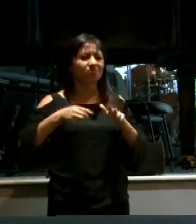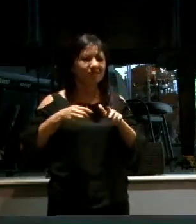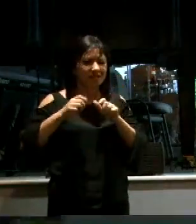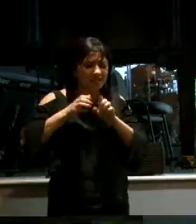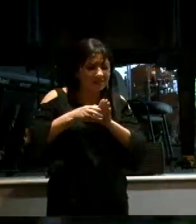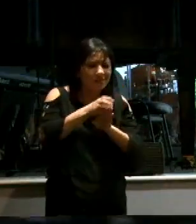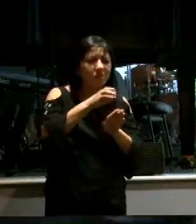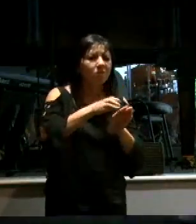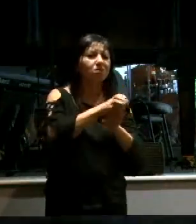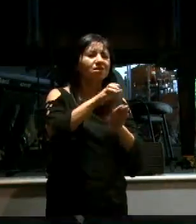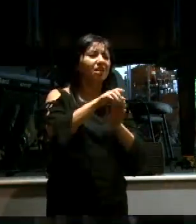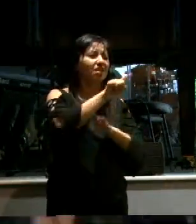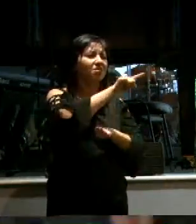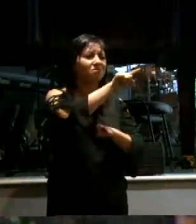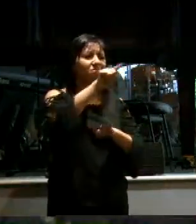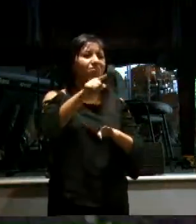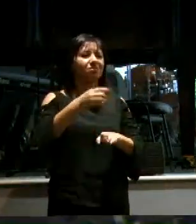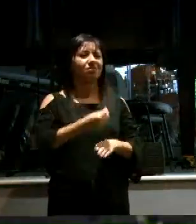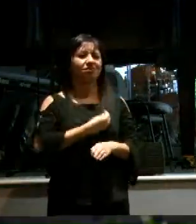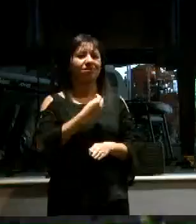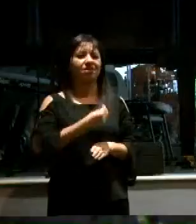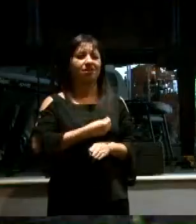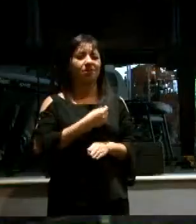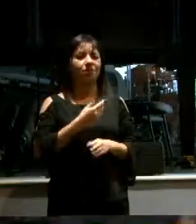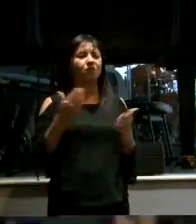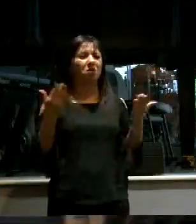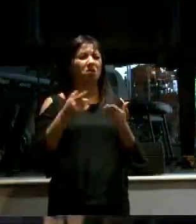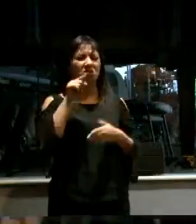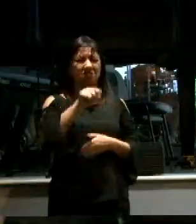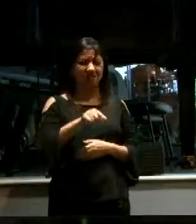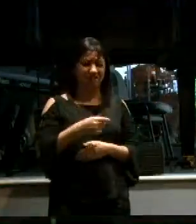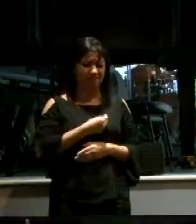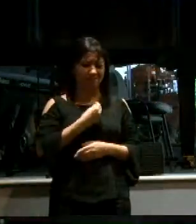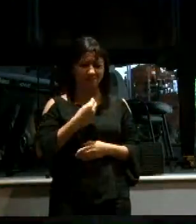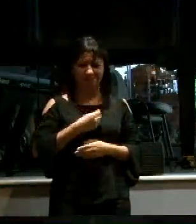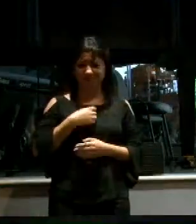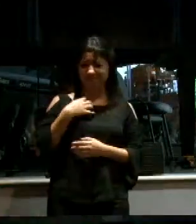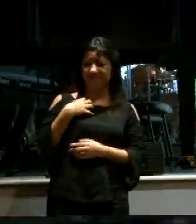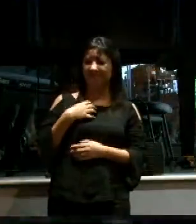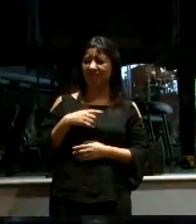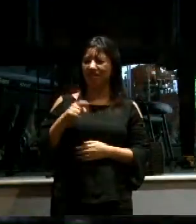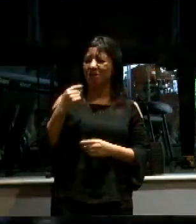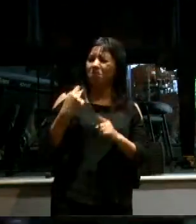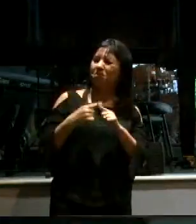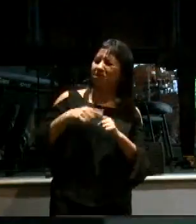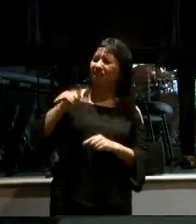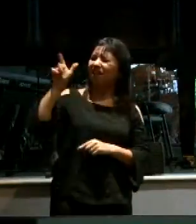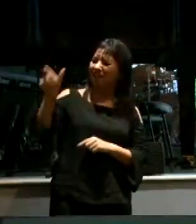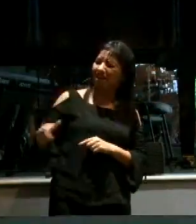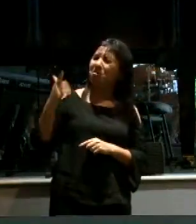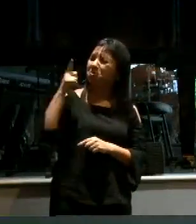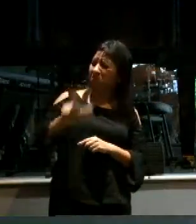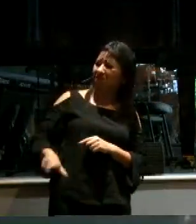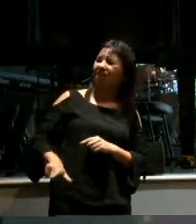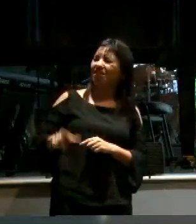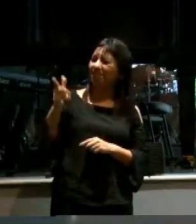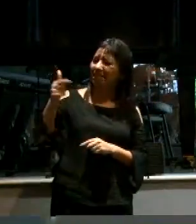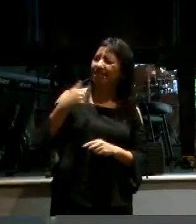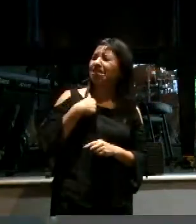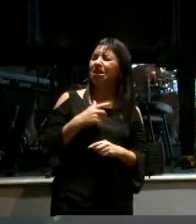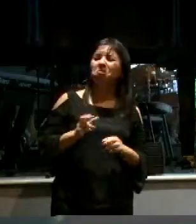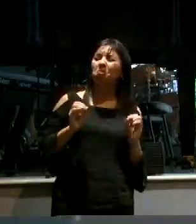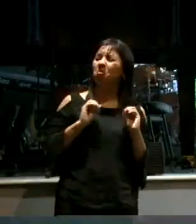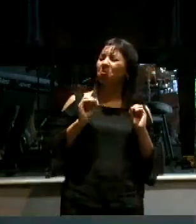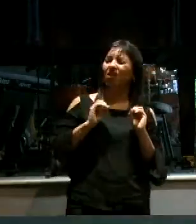porque está olhando para as circunstâncias e dizendo: por que que aquele camarada se dá bem? Por que que as coisas boas acontecem com ele e não acontecem comigo? E Deus